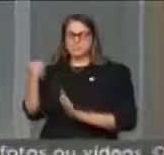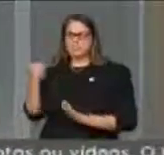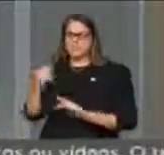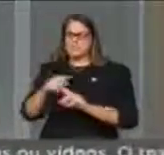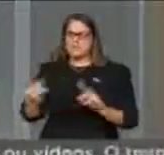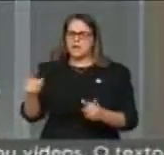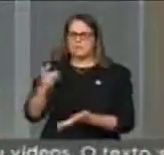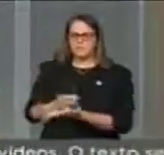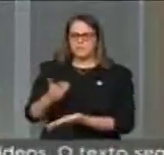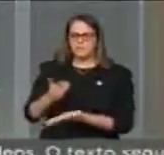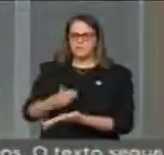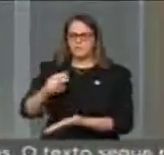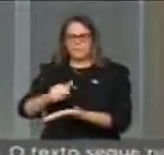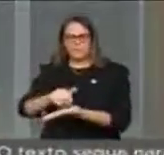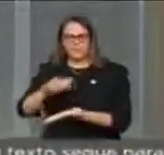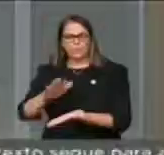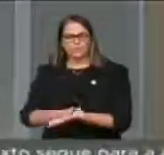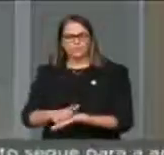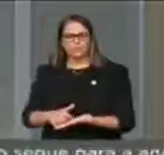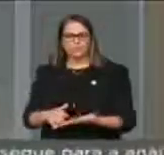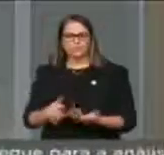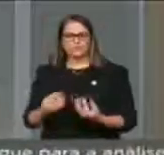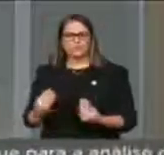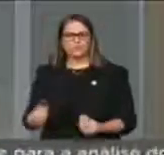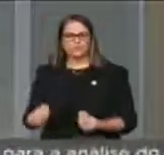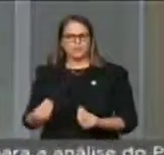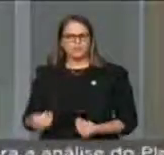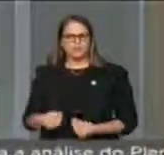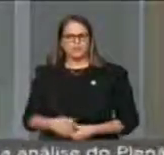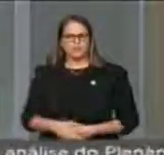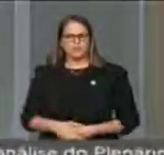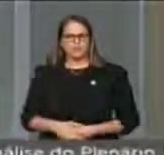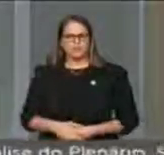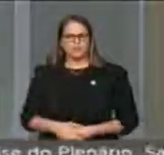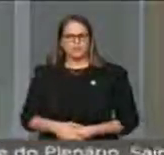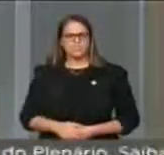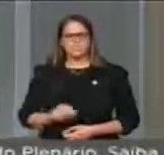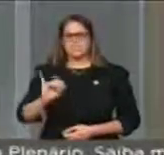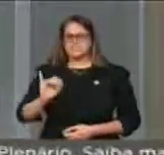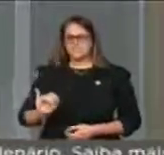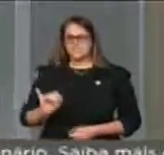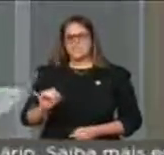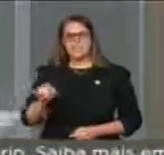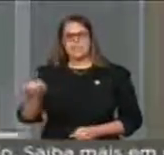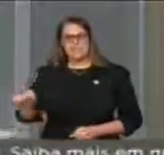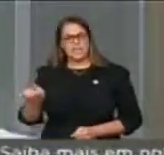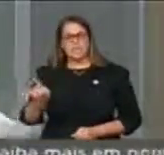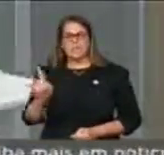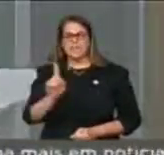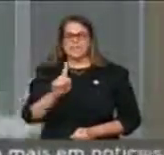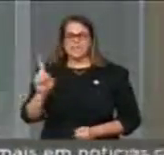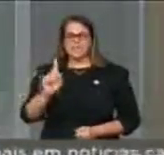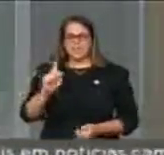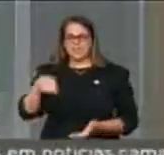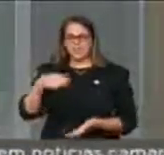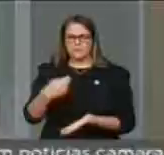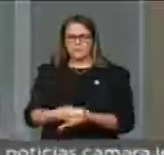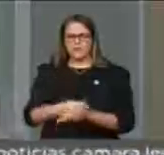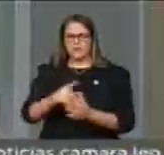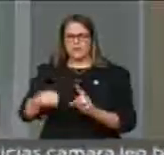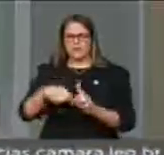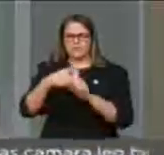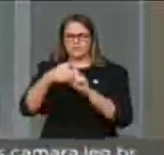essa multa que ele aplica diariamente aos professores da capital seja para pagar o aditivo que ele licitou ontem aos Jogos Mundiais